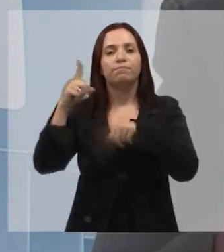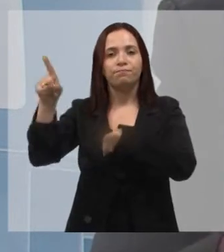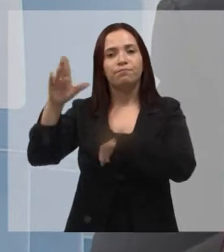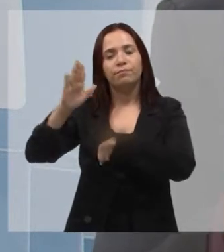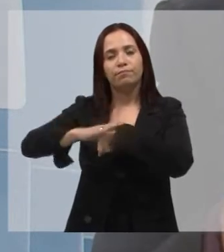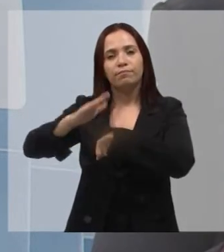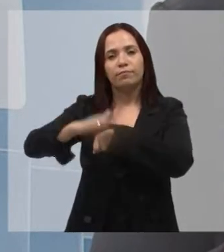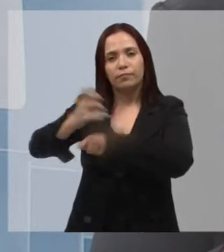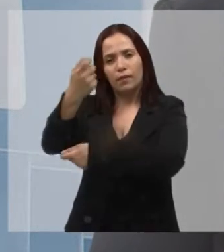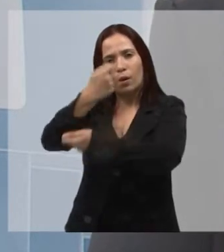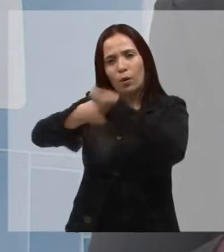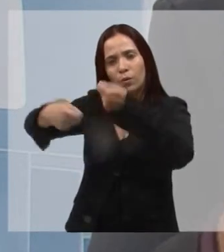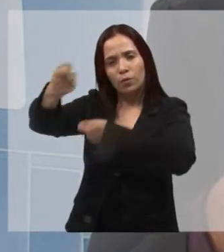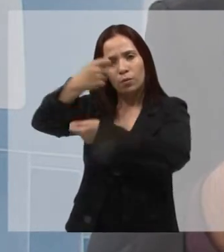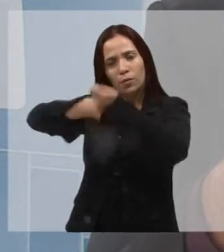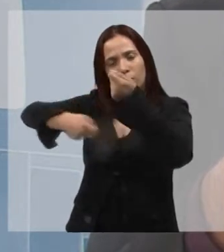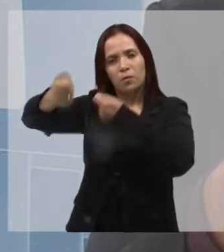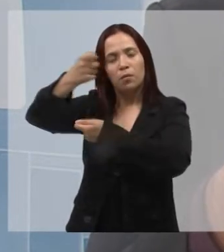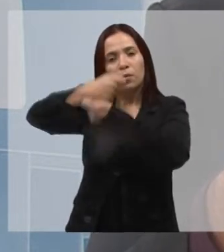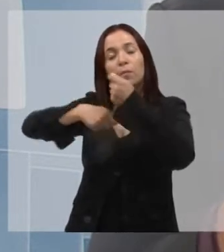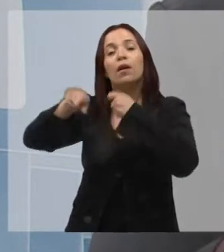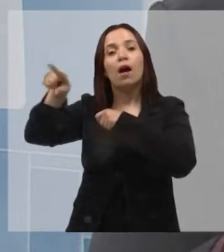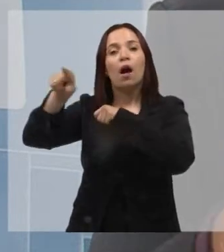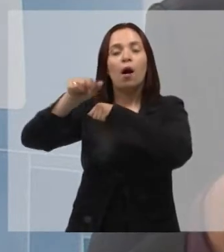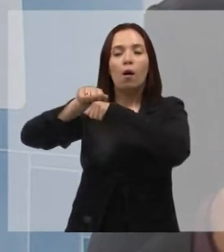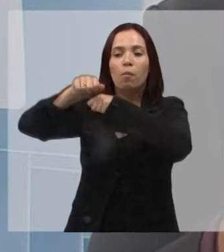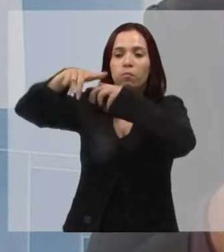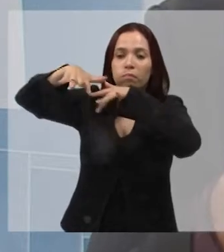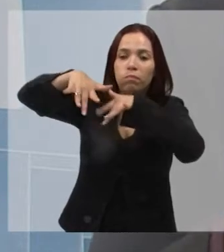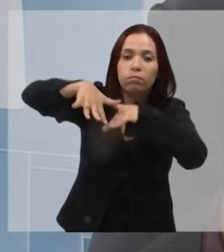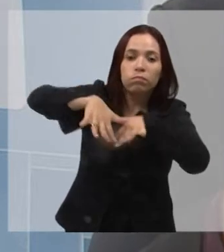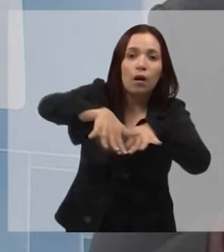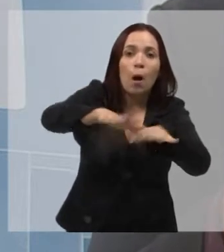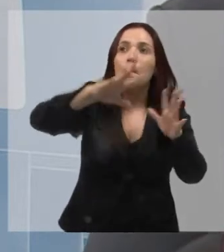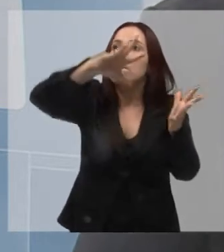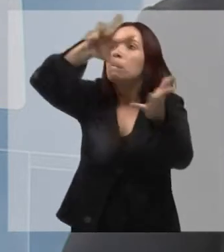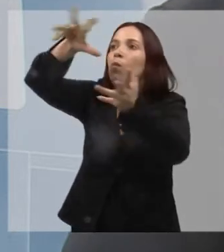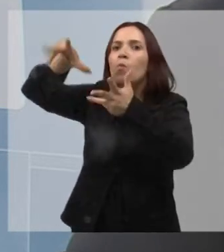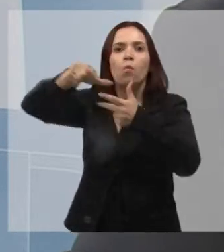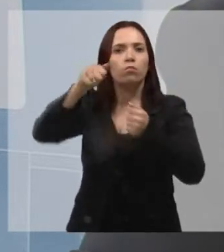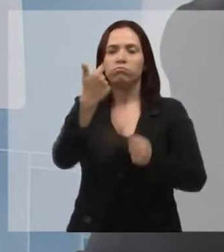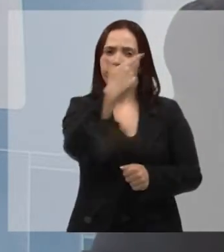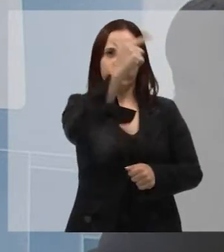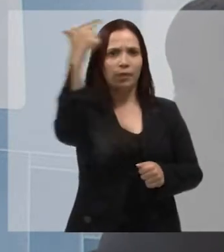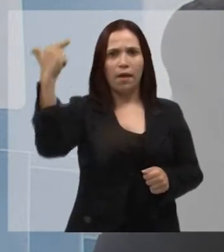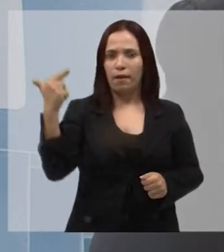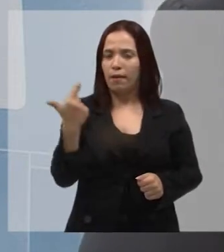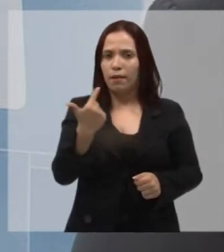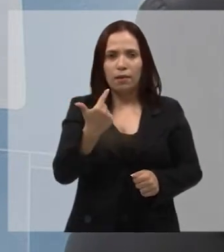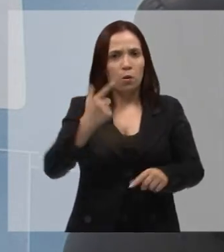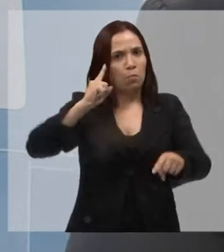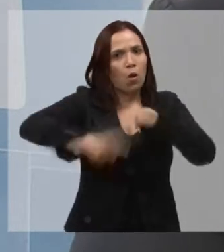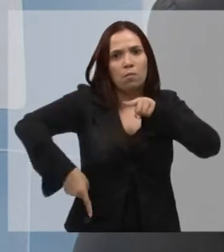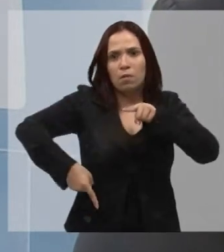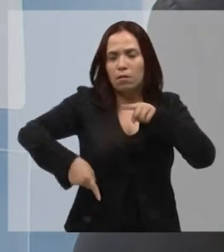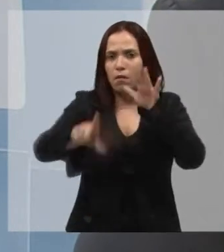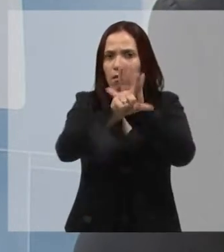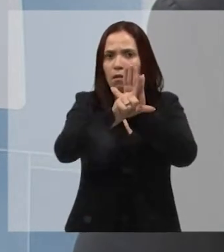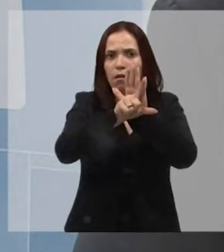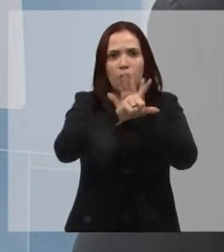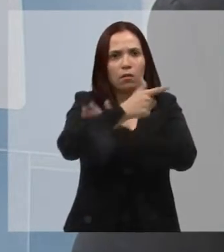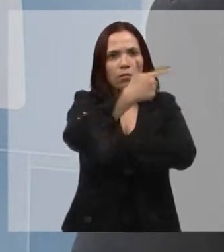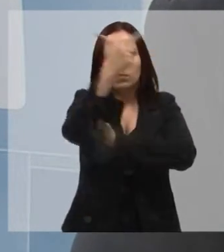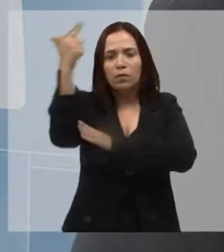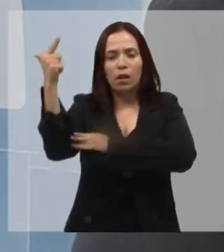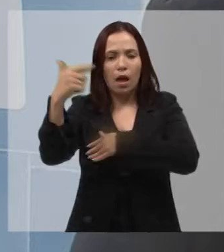fazia a atividade econômica. Aquela barragem que não existe em lugar nenhum mais no mundo, Luiz, que não é permitida em canto nenhum a barragem